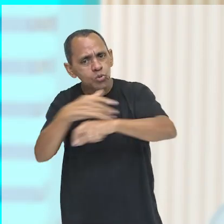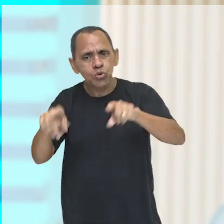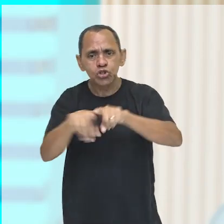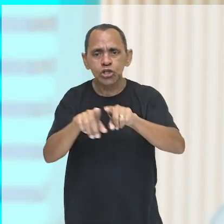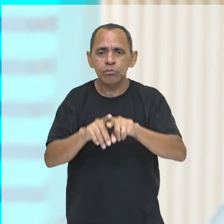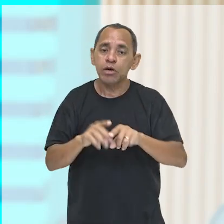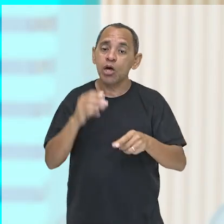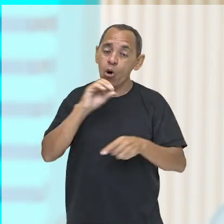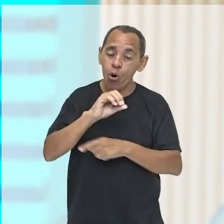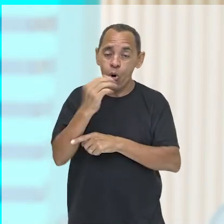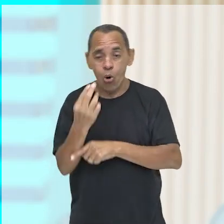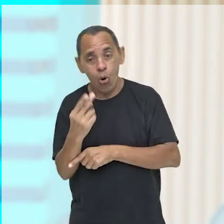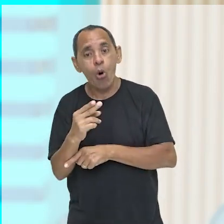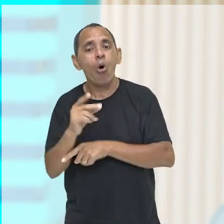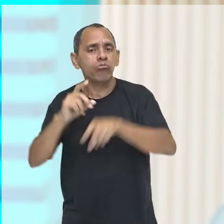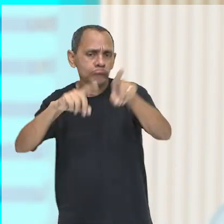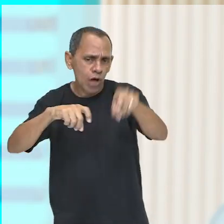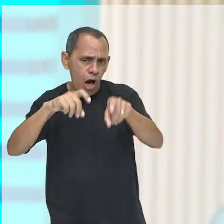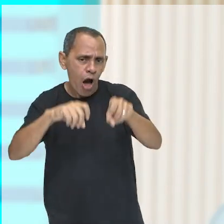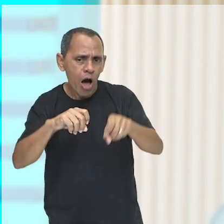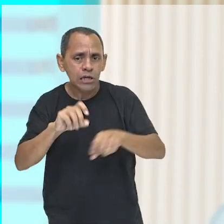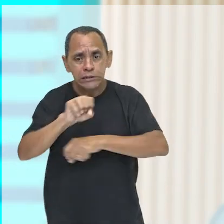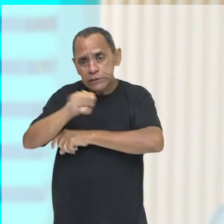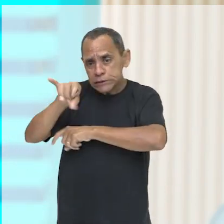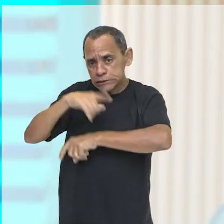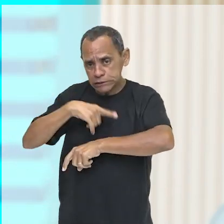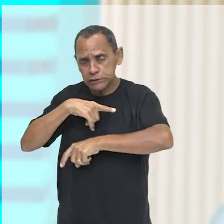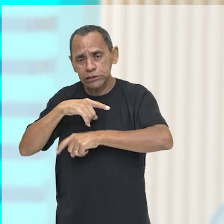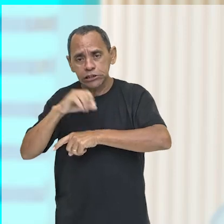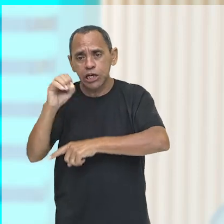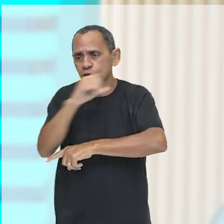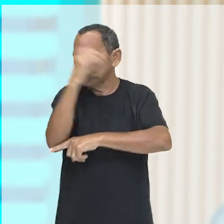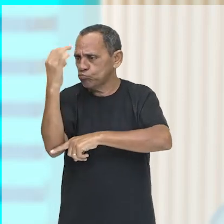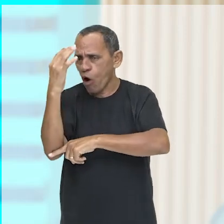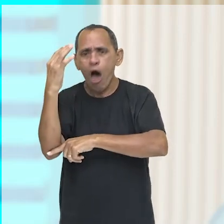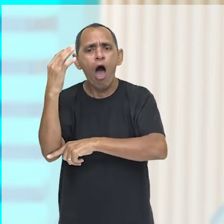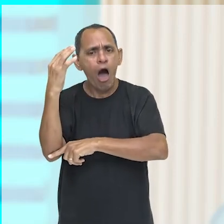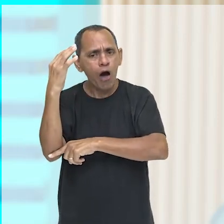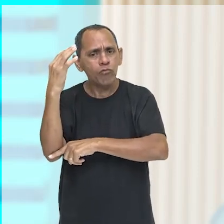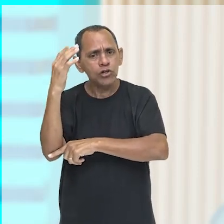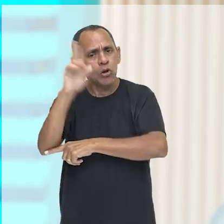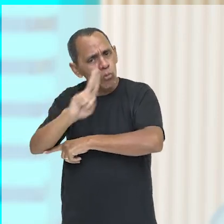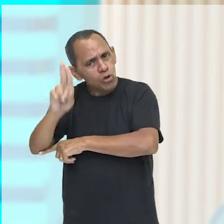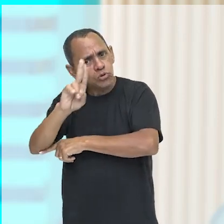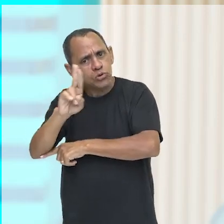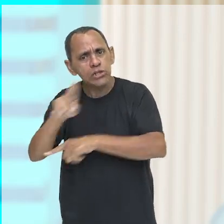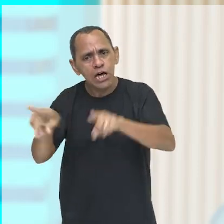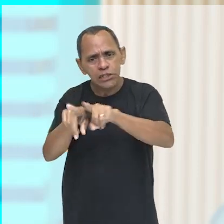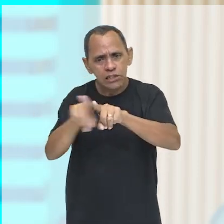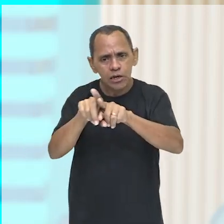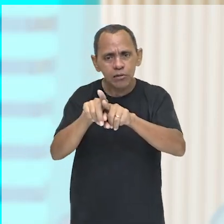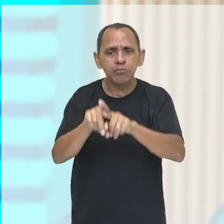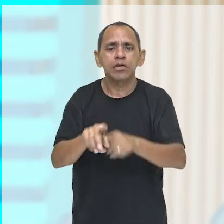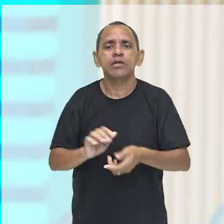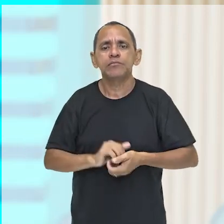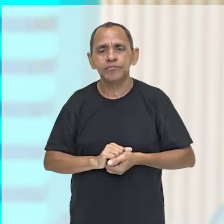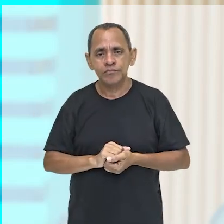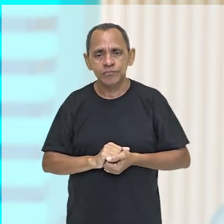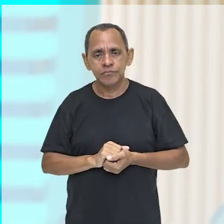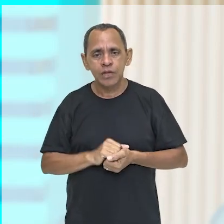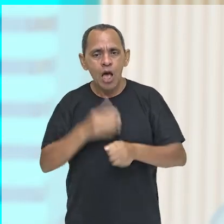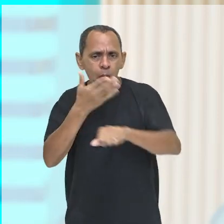fazer, tendo uma árvore, tendo alguma coisa, você pode muito bem improvisar, fazer os